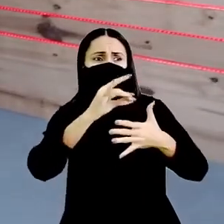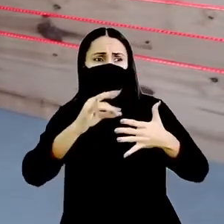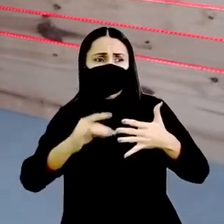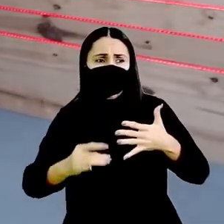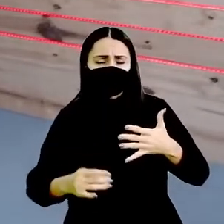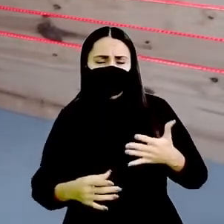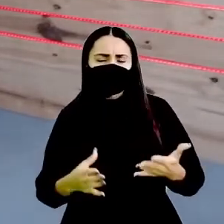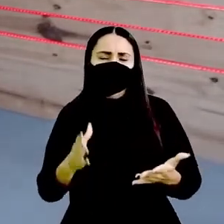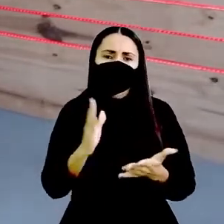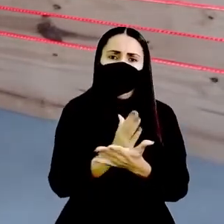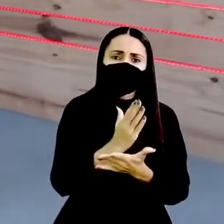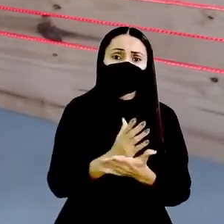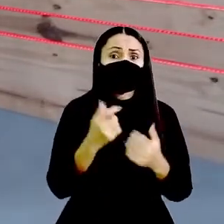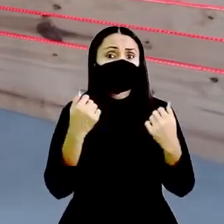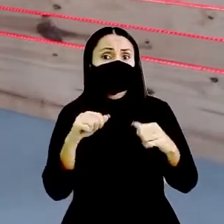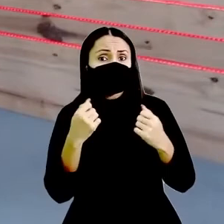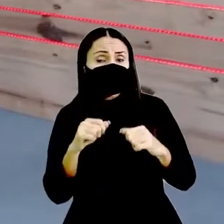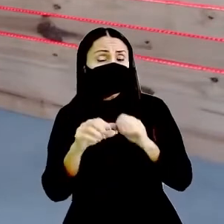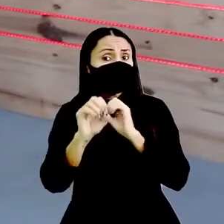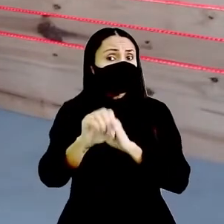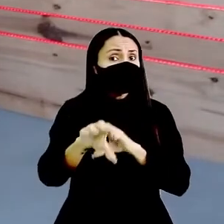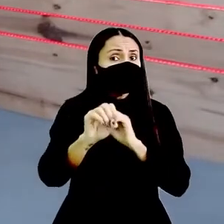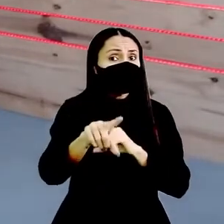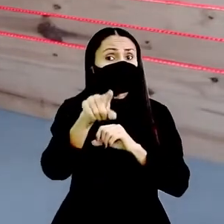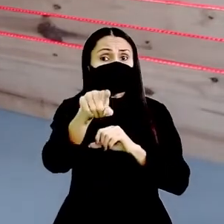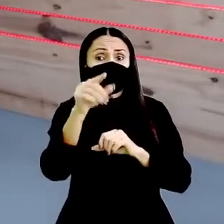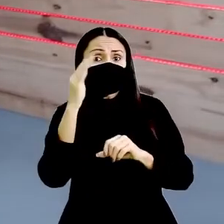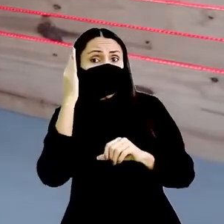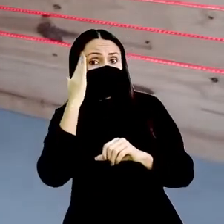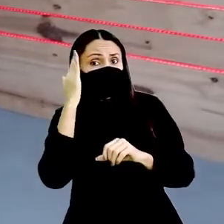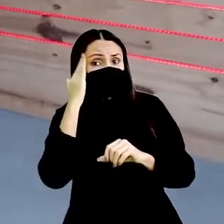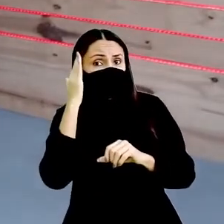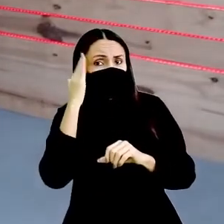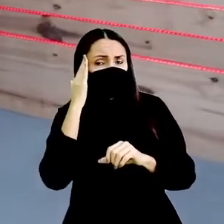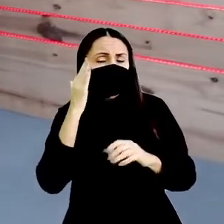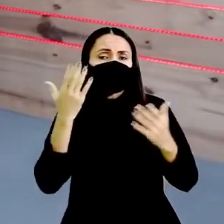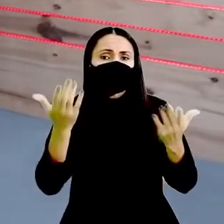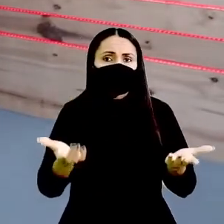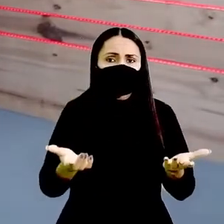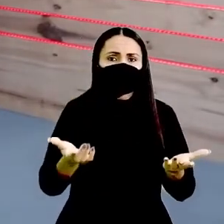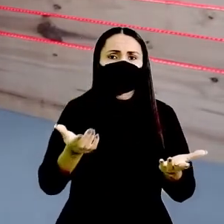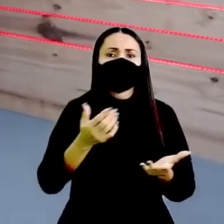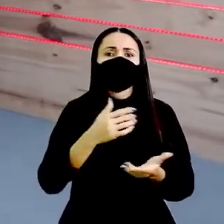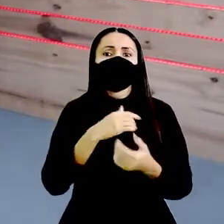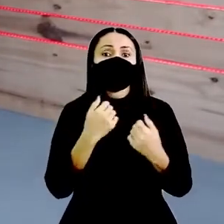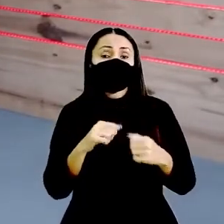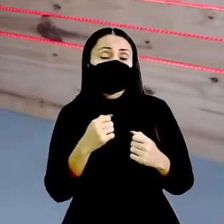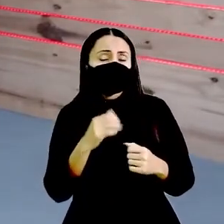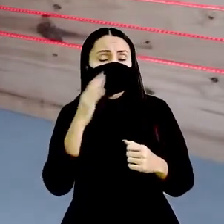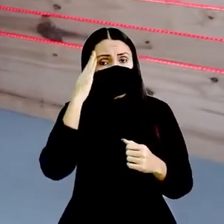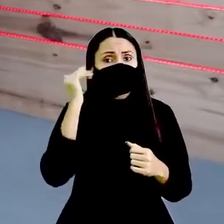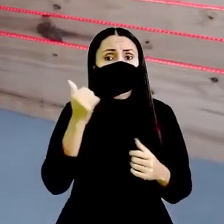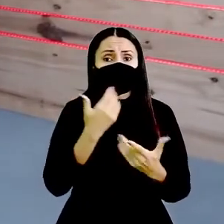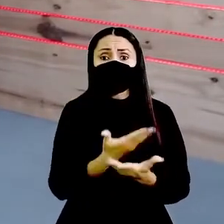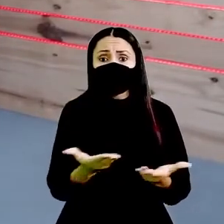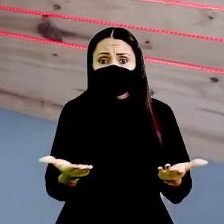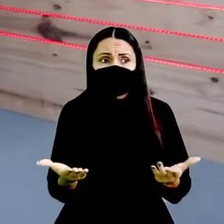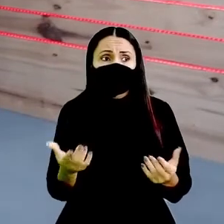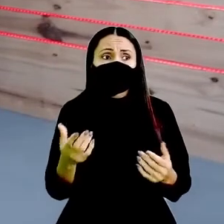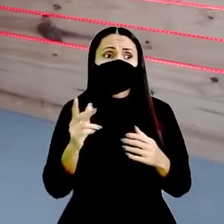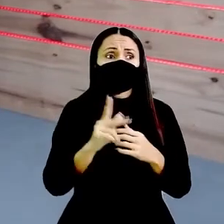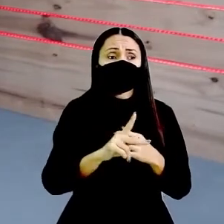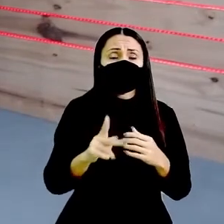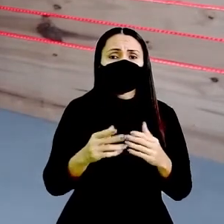precisa ensinar você a pensar e não só decorar esqueminha, bisuzinho e tal. Tenha cuidado com esses... Pede para o teu professor, para a tua professora de língua